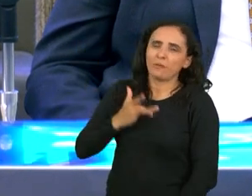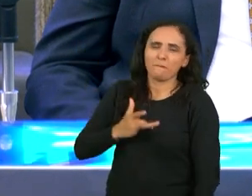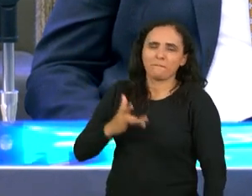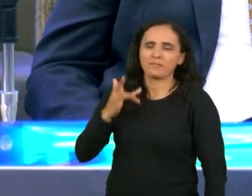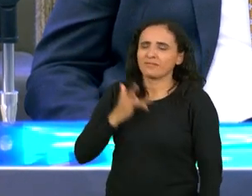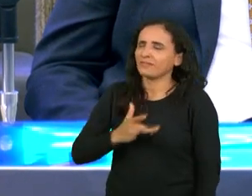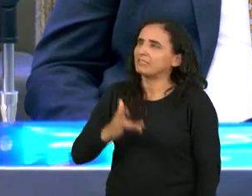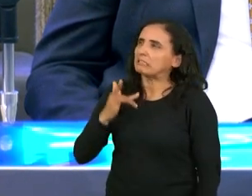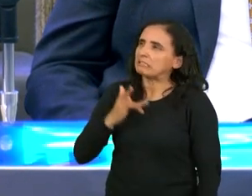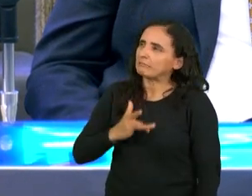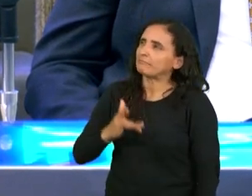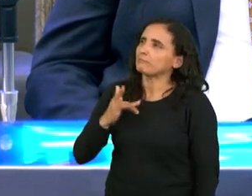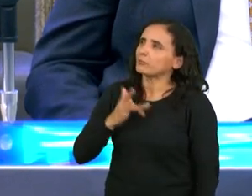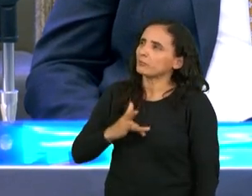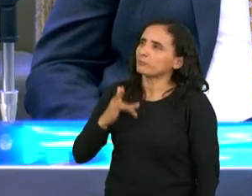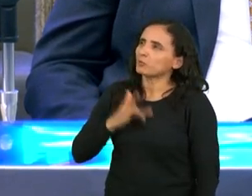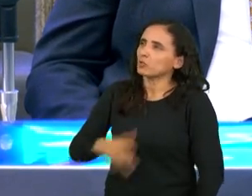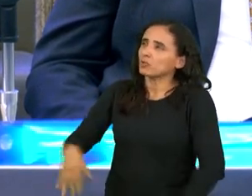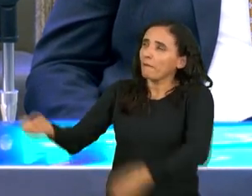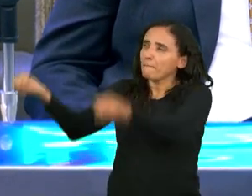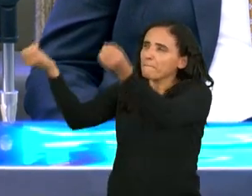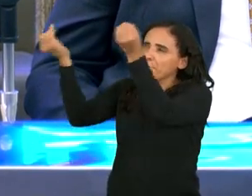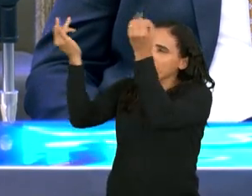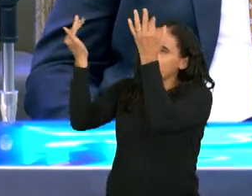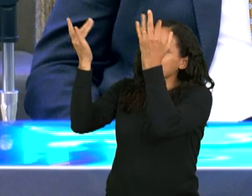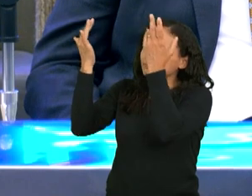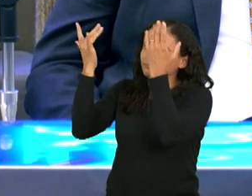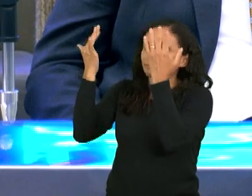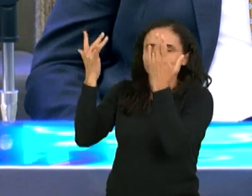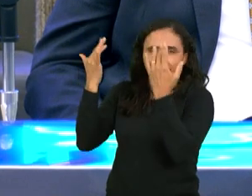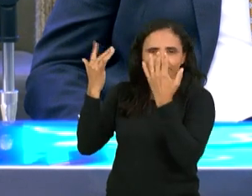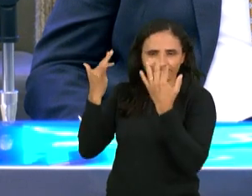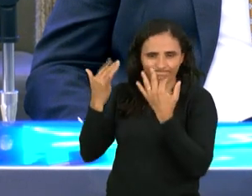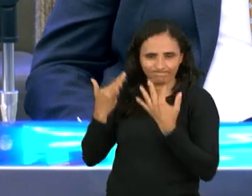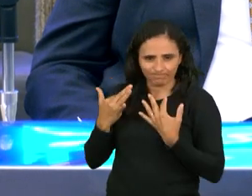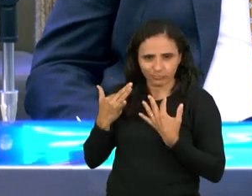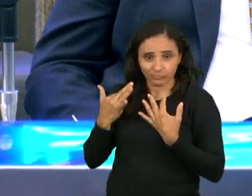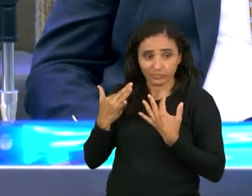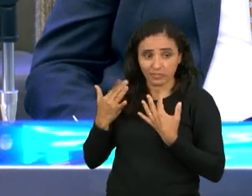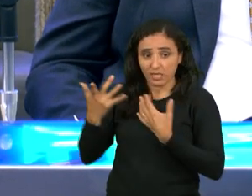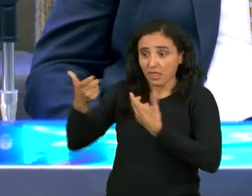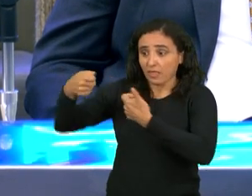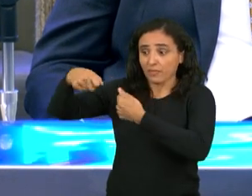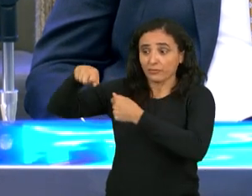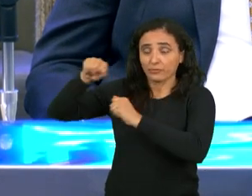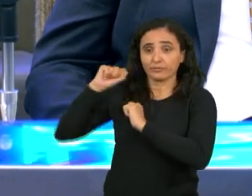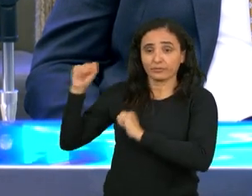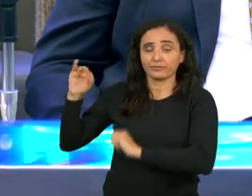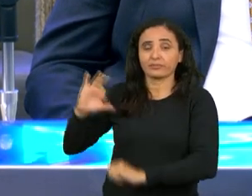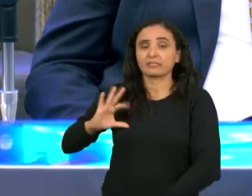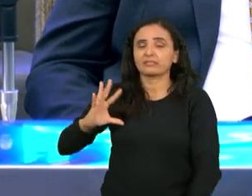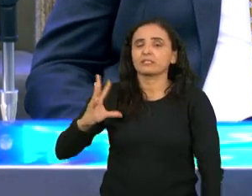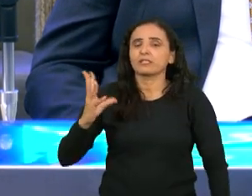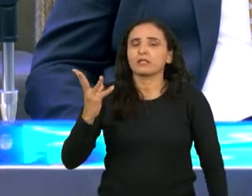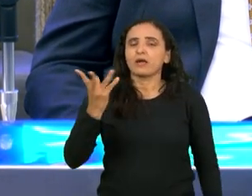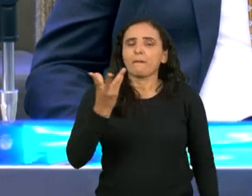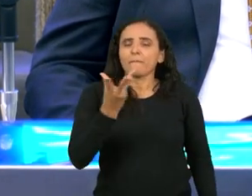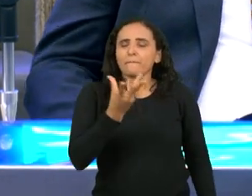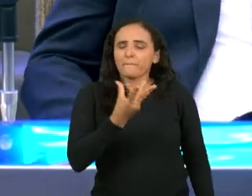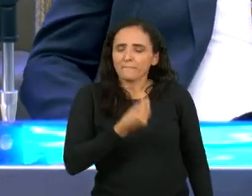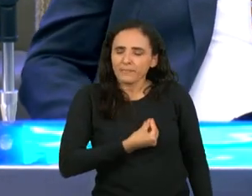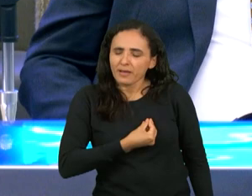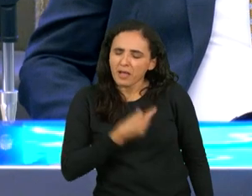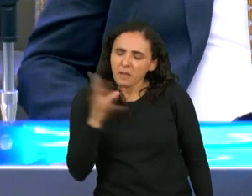mas Deus que riquíssimo e misericórdia pelo seu muito